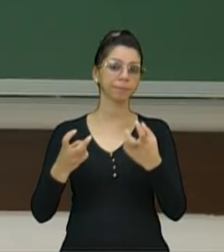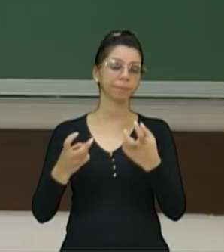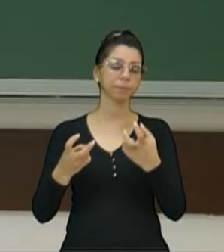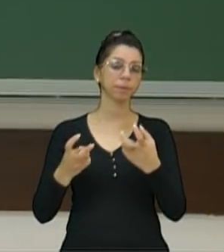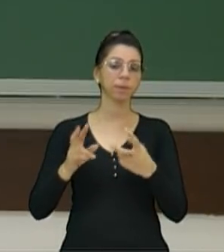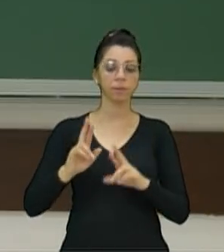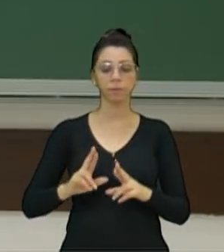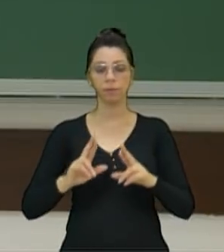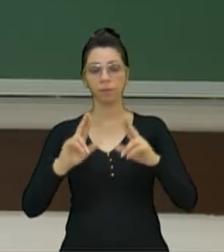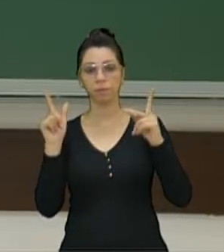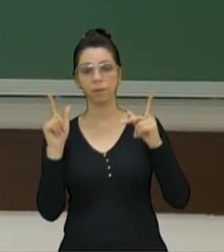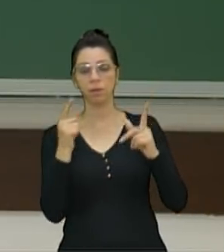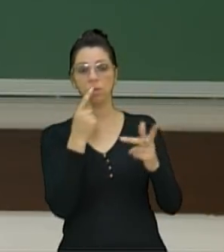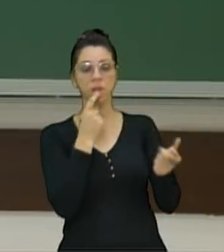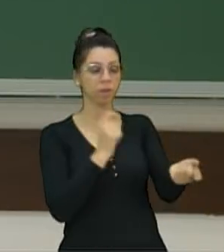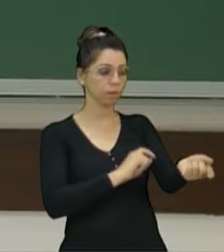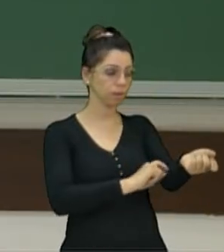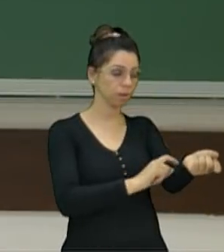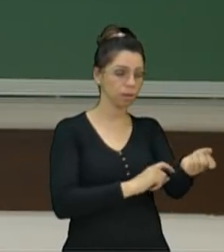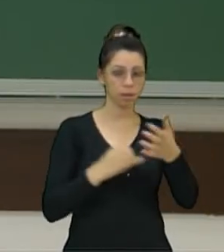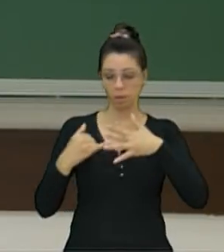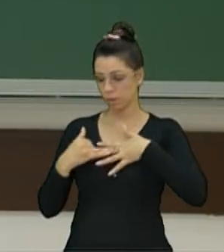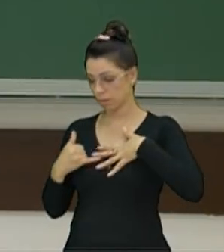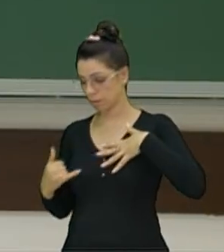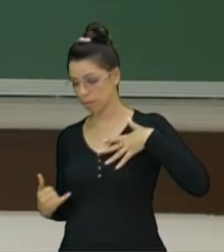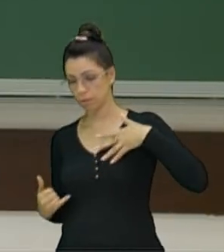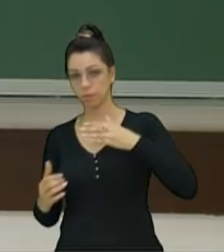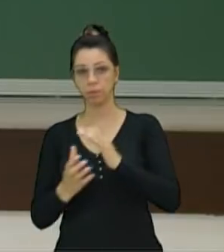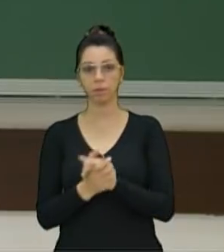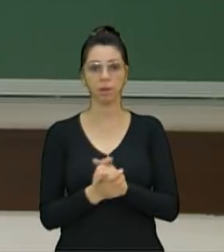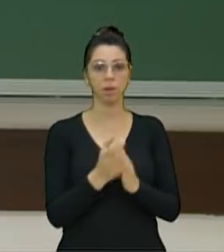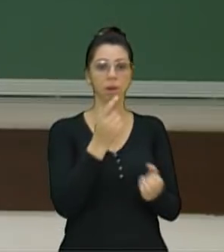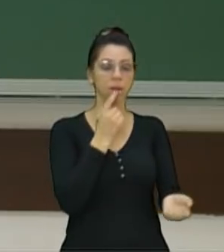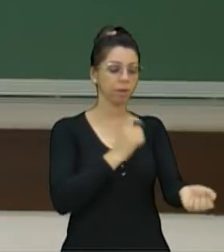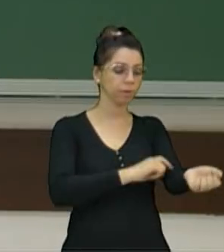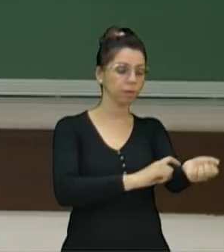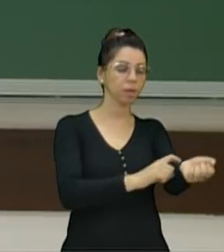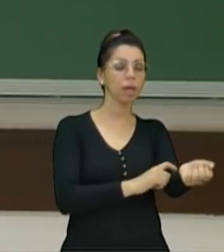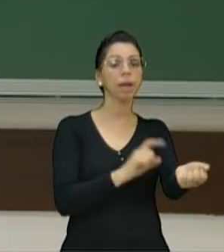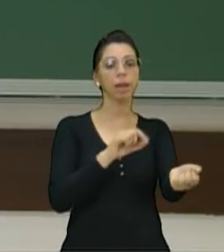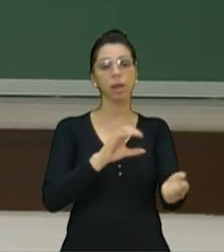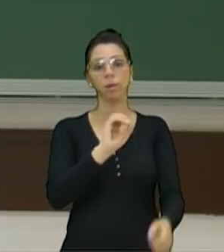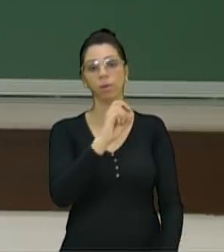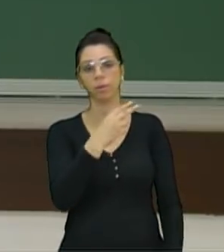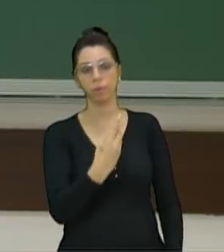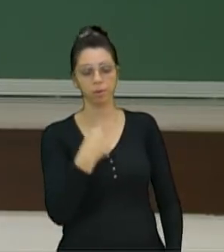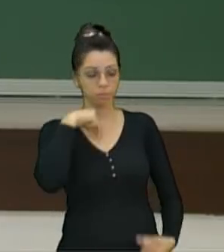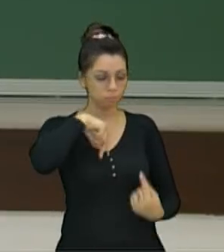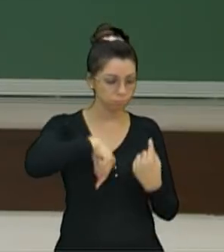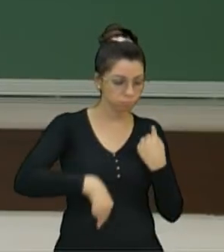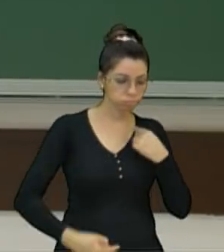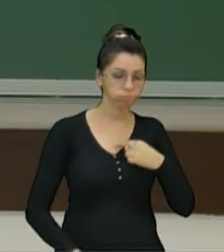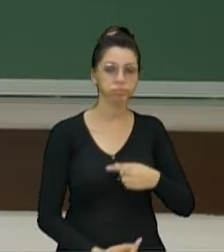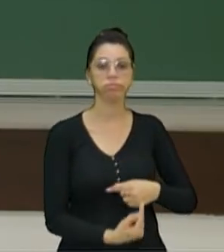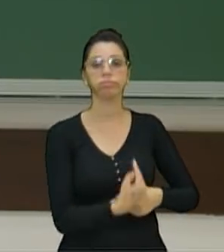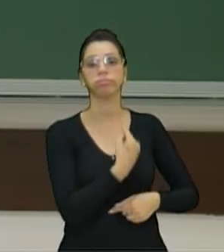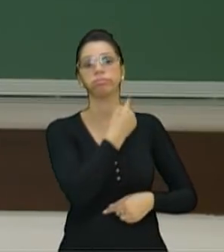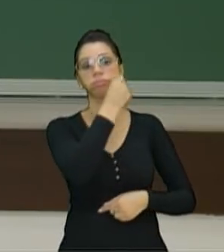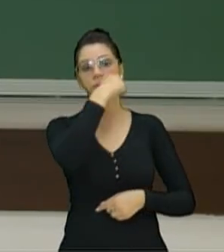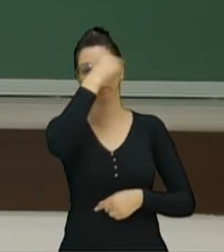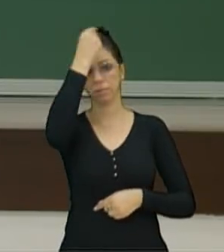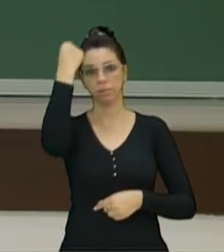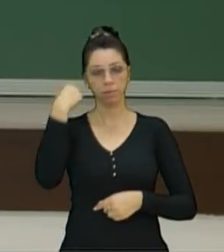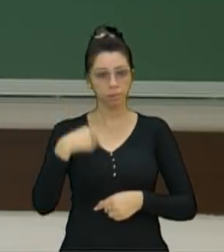a diferença entre o sangue e a linfa. O sangue vai transportar oxigênio e vai circular por vasos